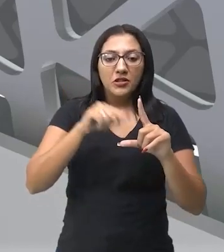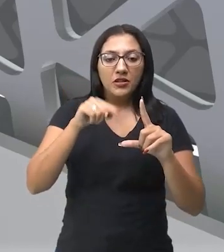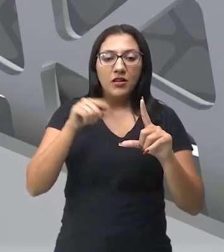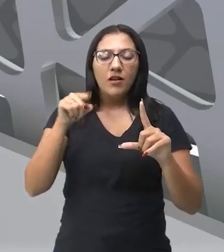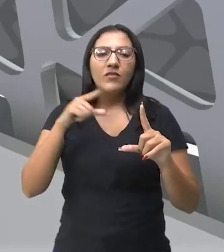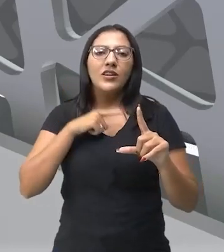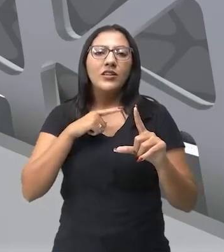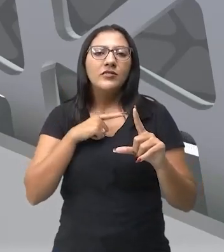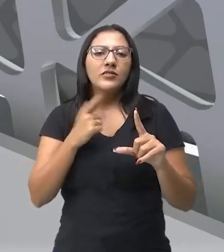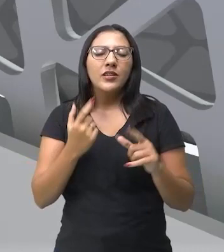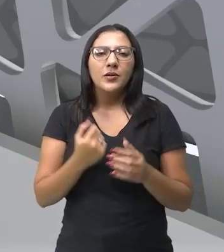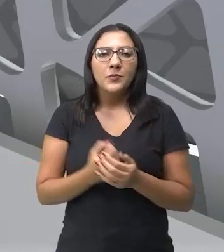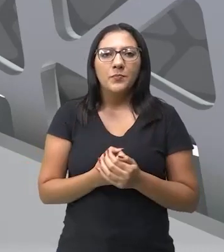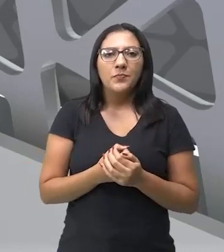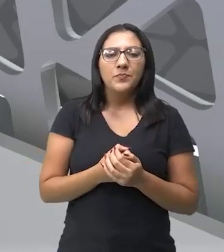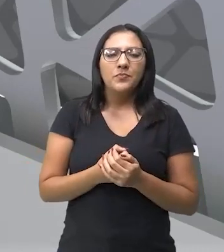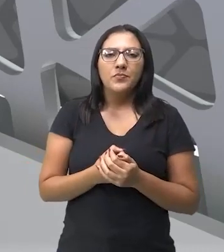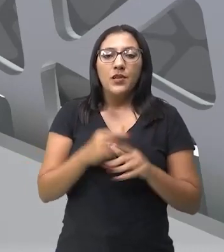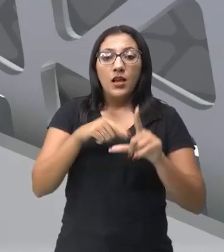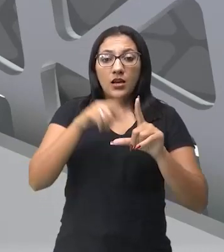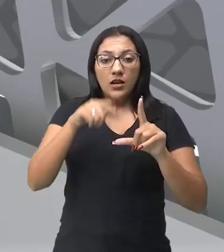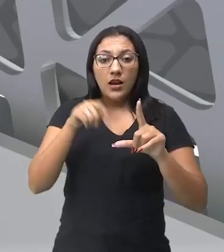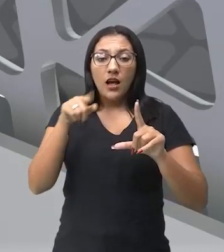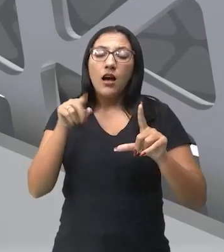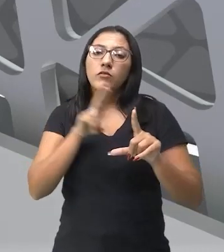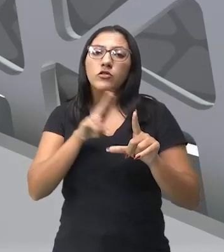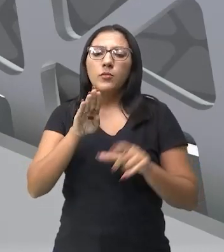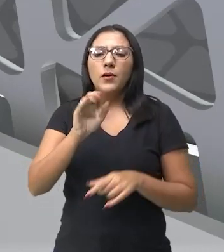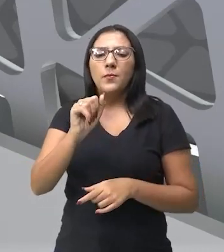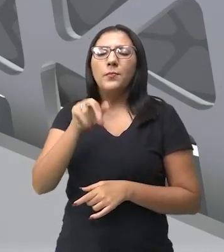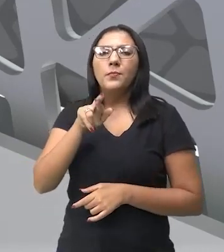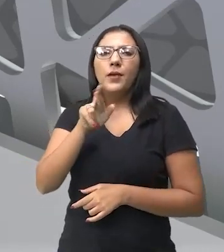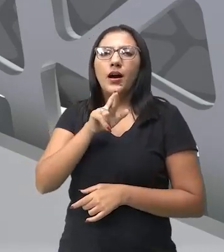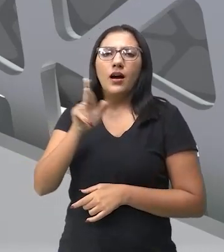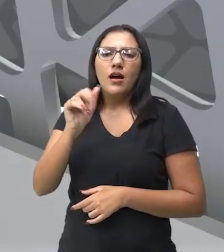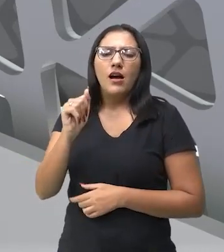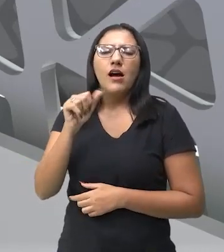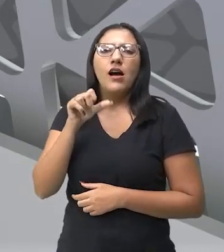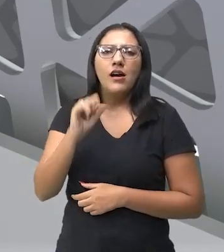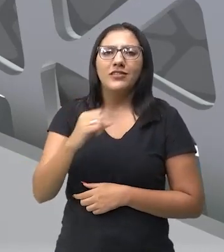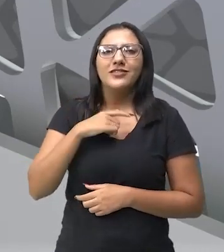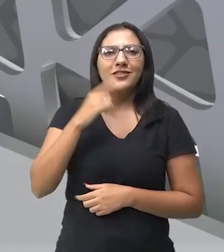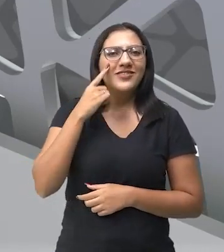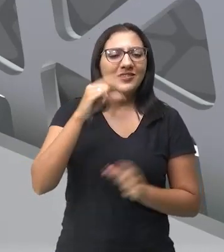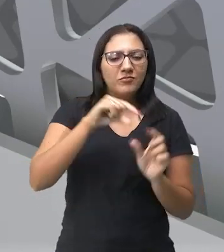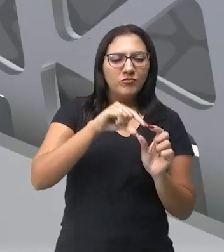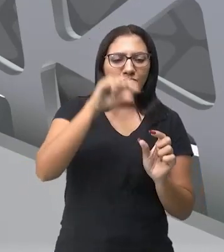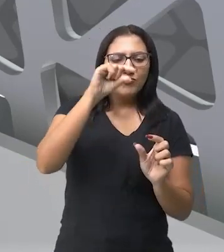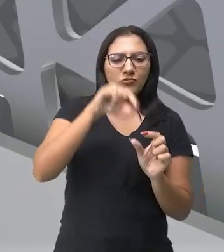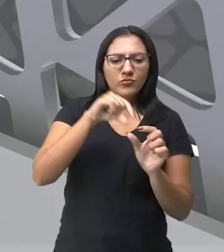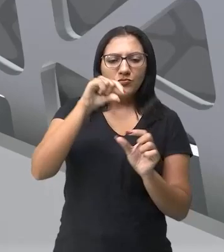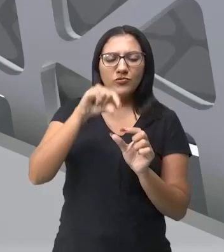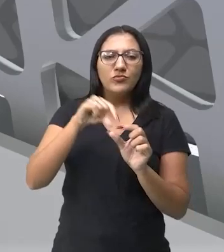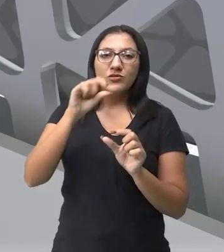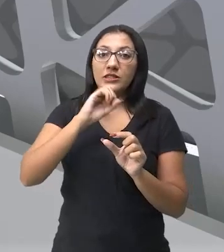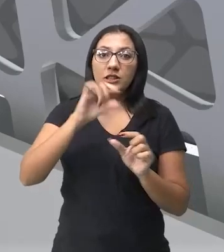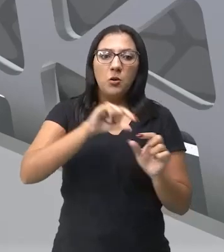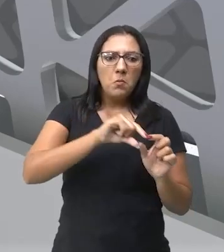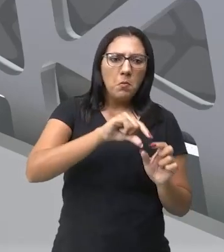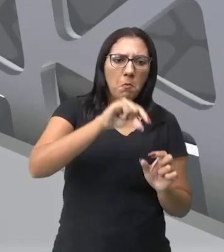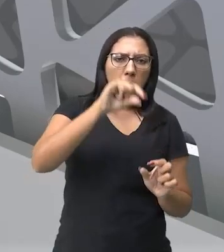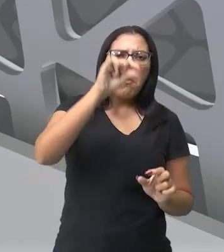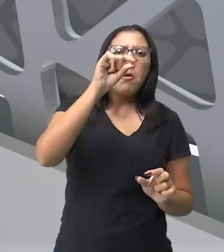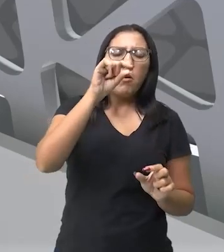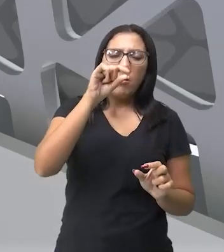é conhecido como gráfico de barras, porque a gente viu que cada informação vem representada por uma barrinha. Quanto maior a